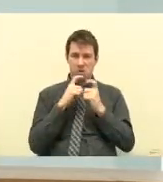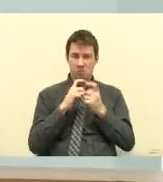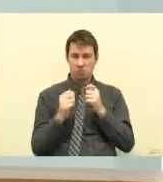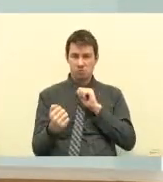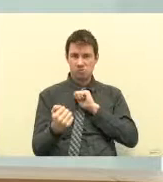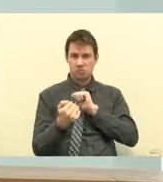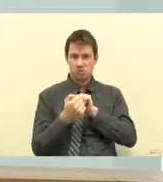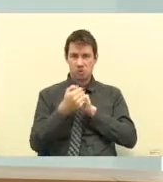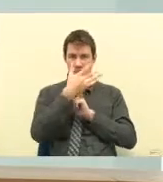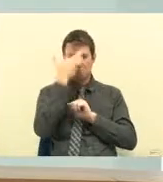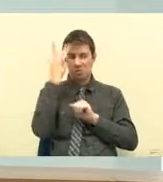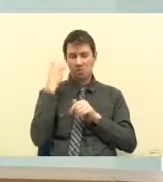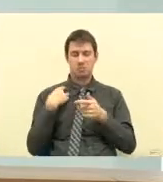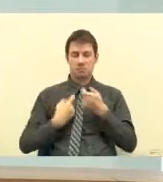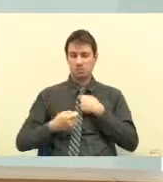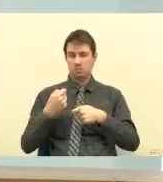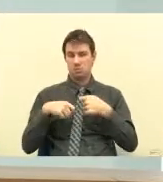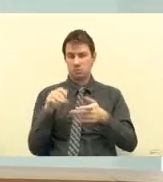do Parque Secap